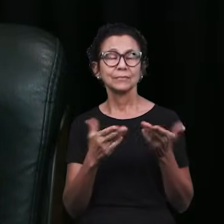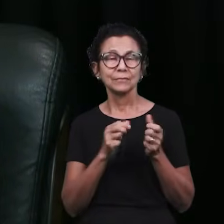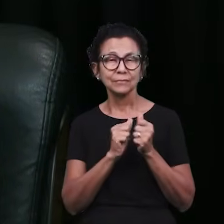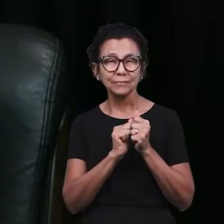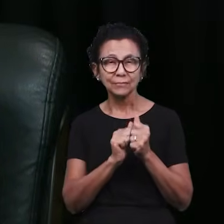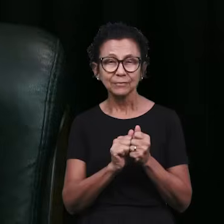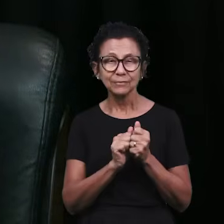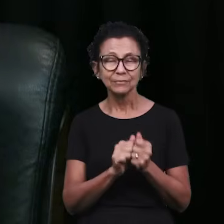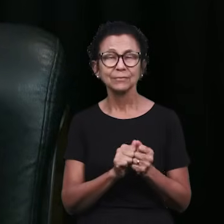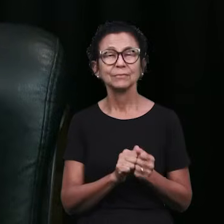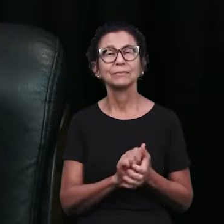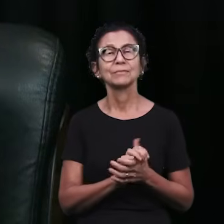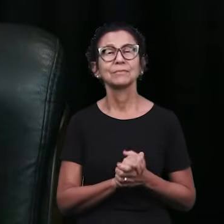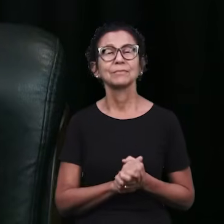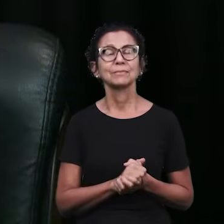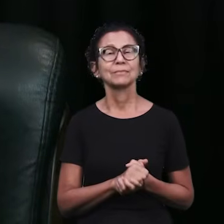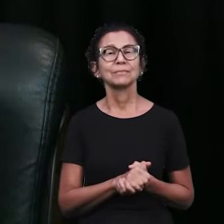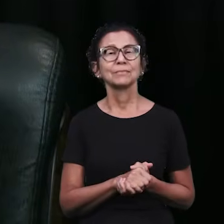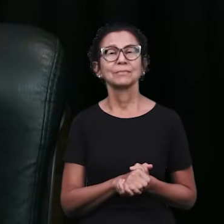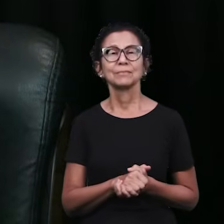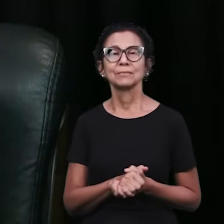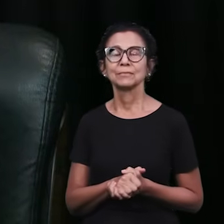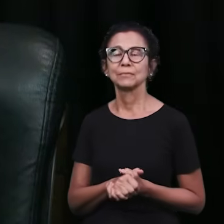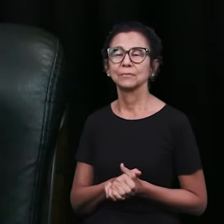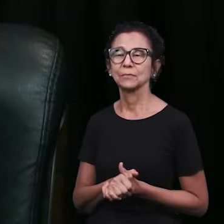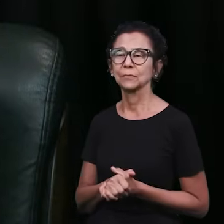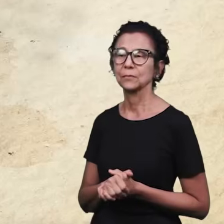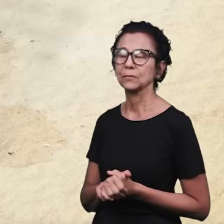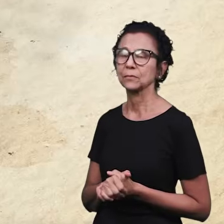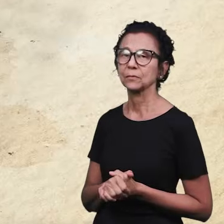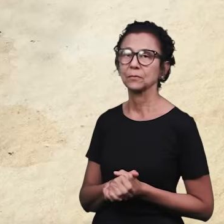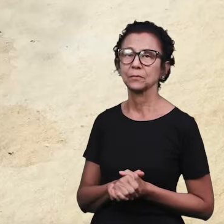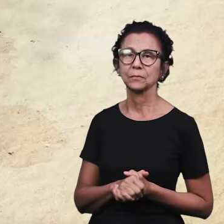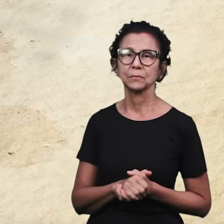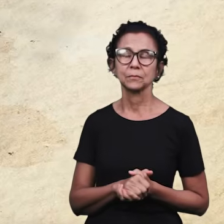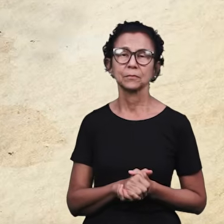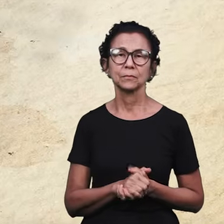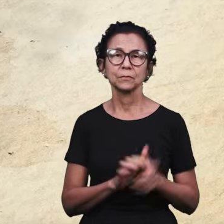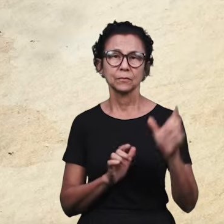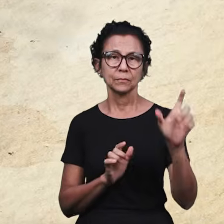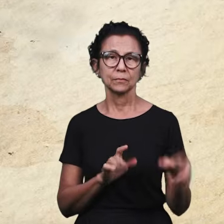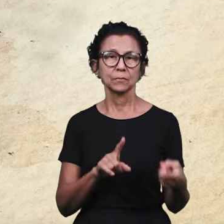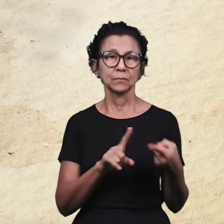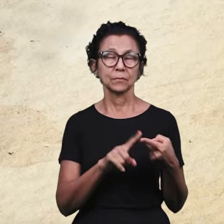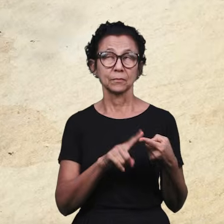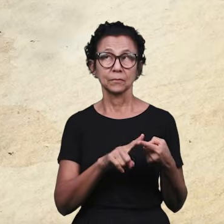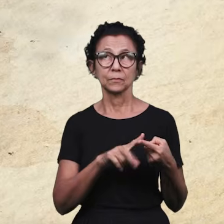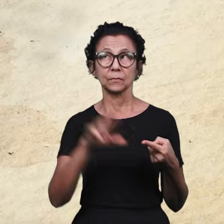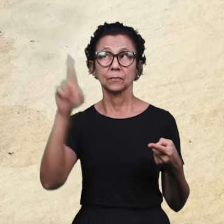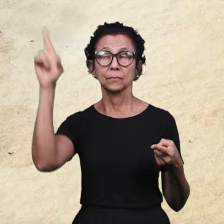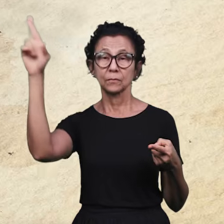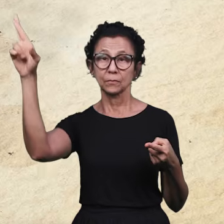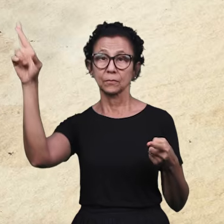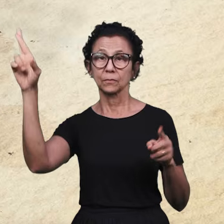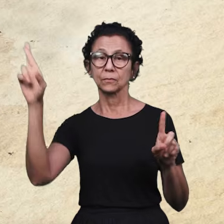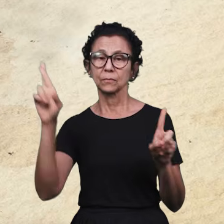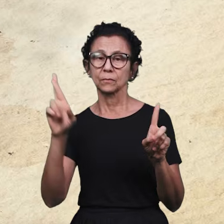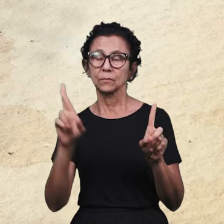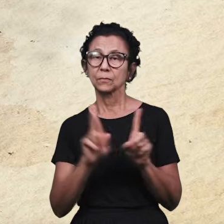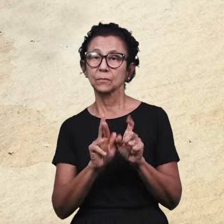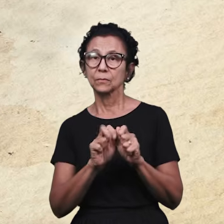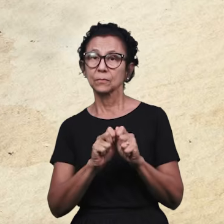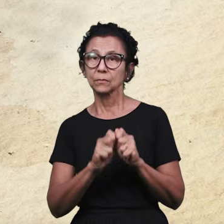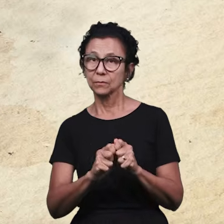na palavra do Senhor, que diz assim: E o Senhor foi com Josafá, porque andou